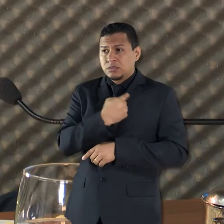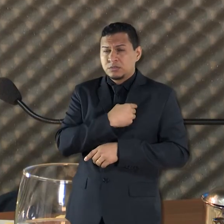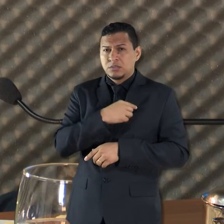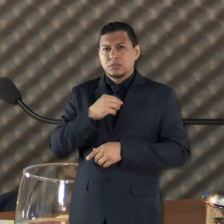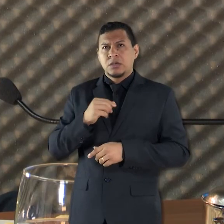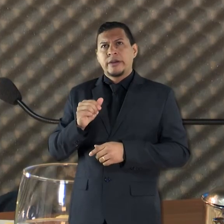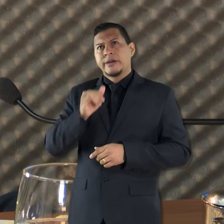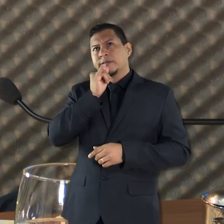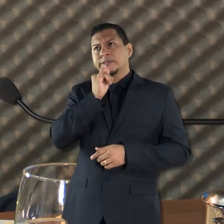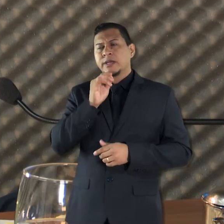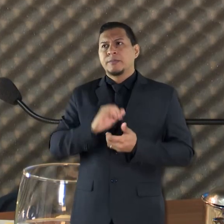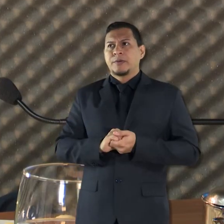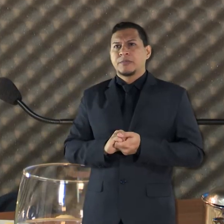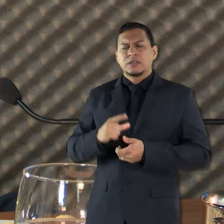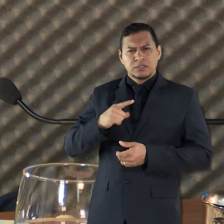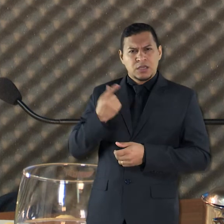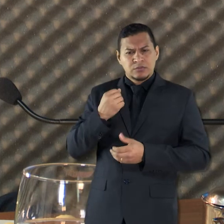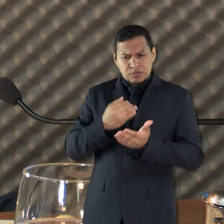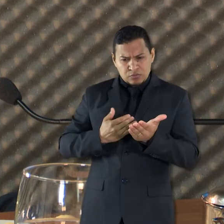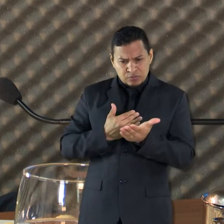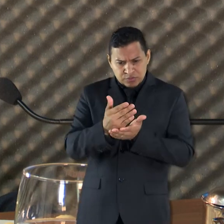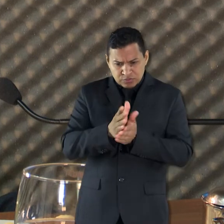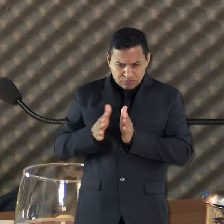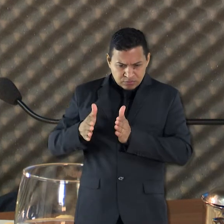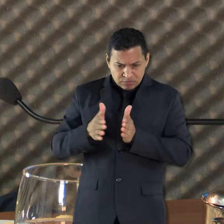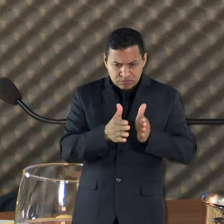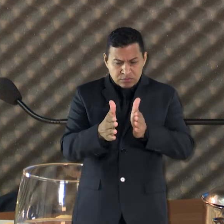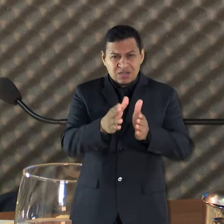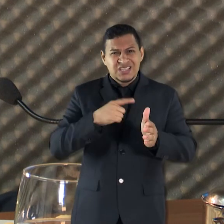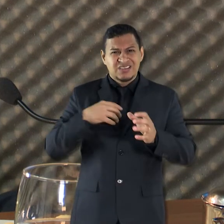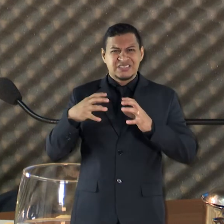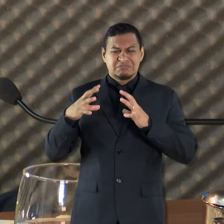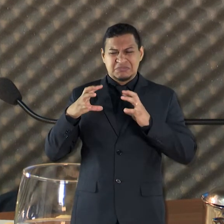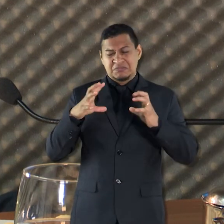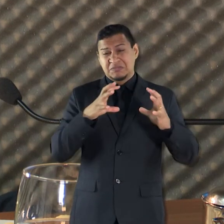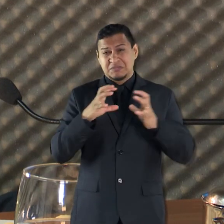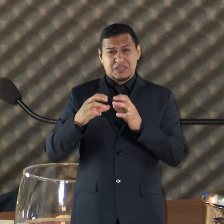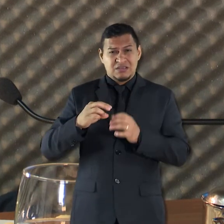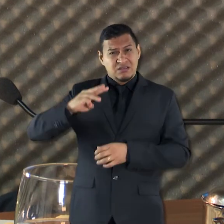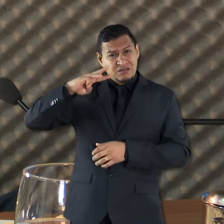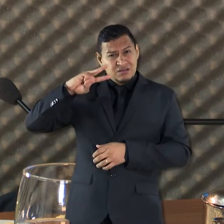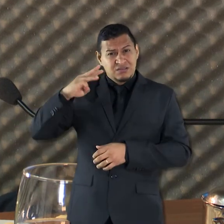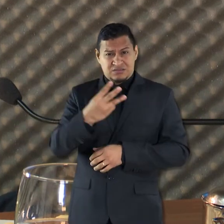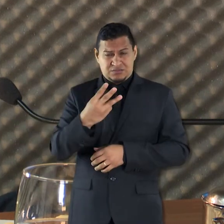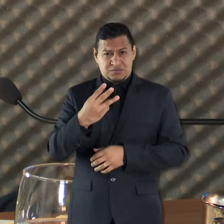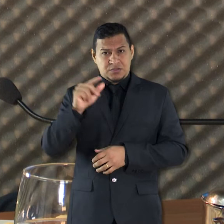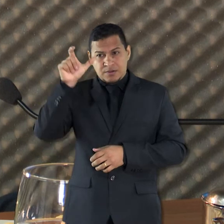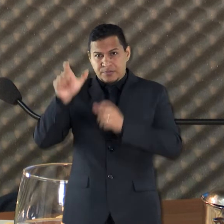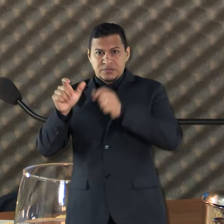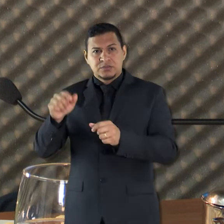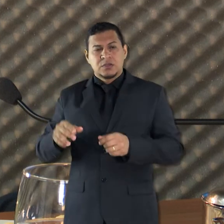no Zé Maria, que era tem uma história muito particular. Quando abriu a estrada, teve muito conflito, eles eram umas 3.000 pessoas,